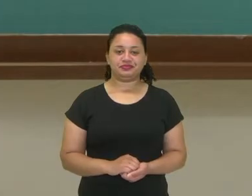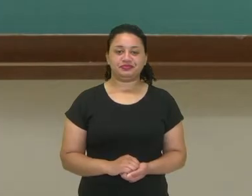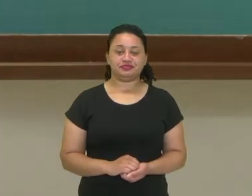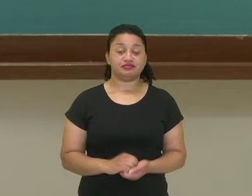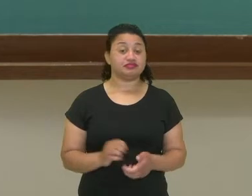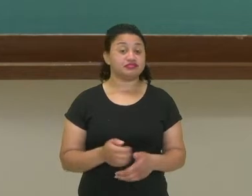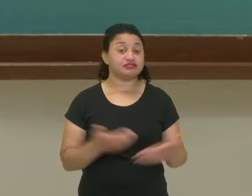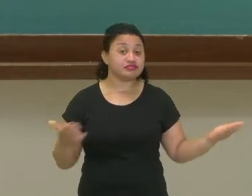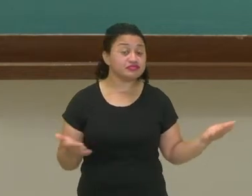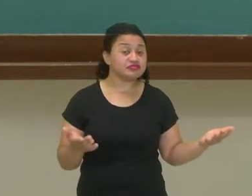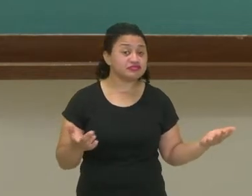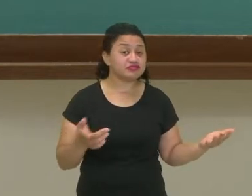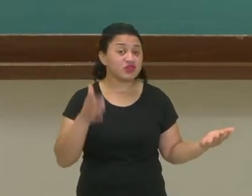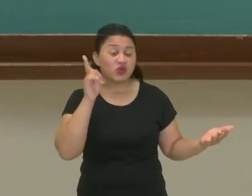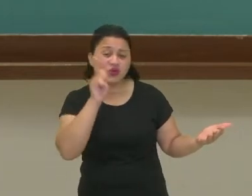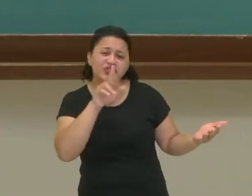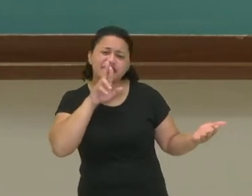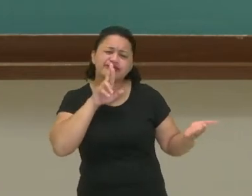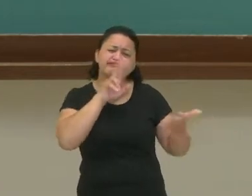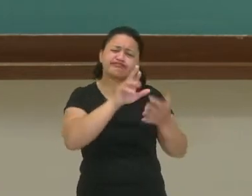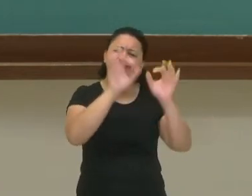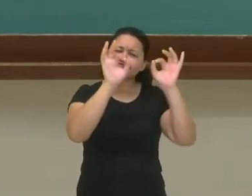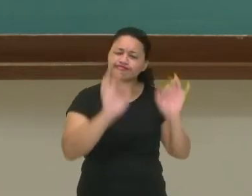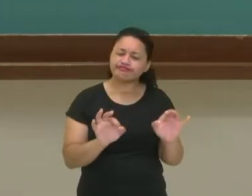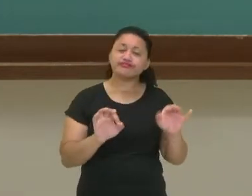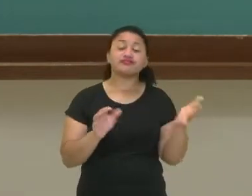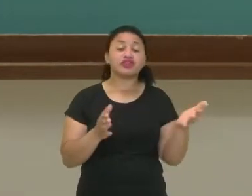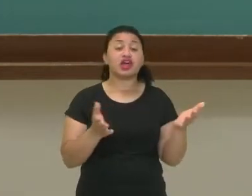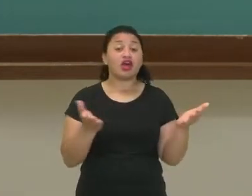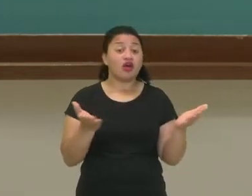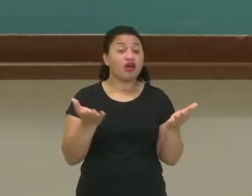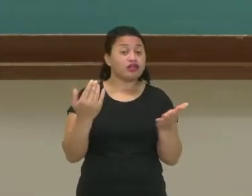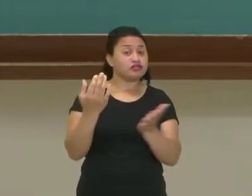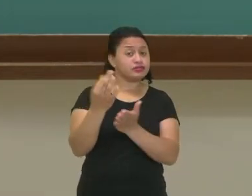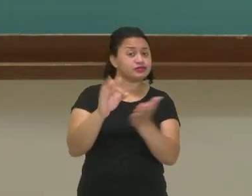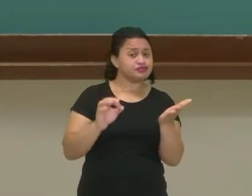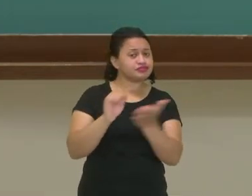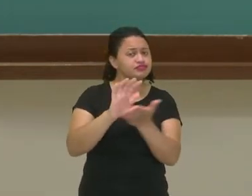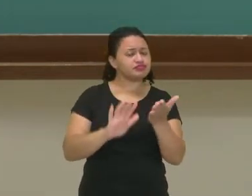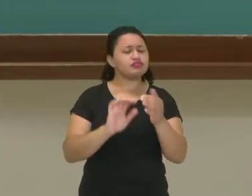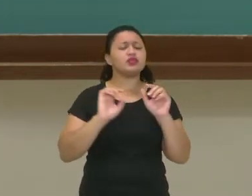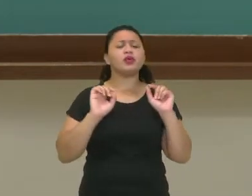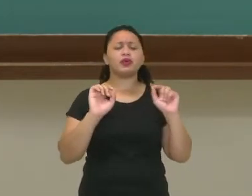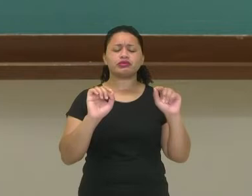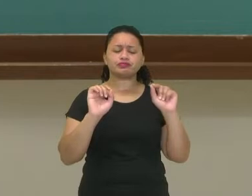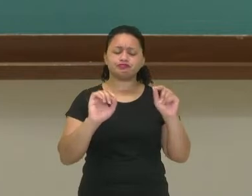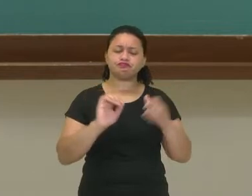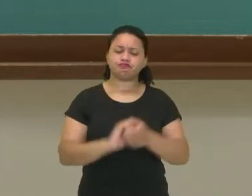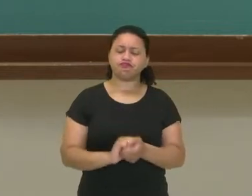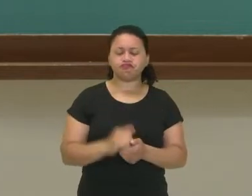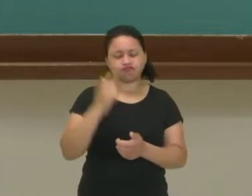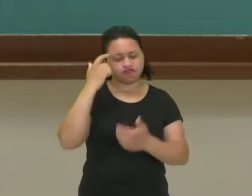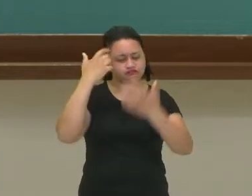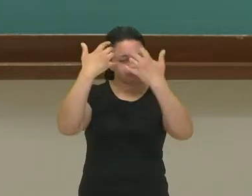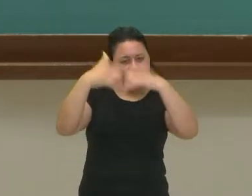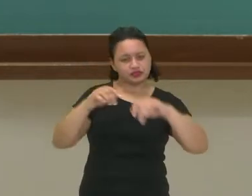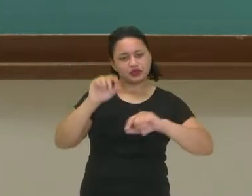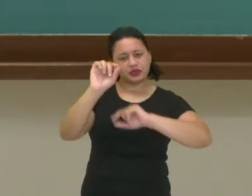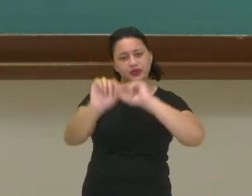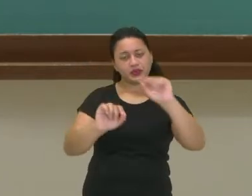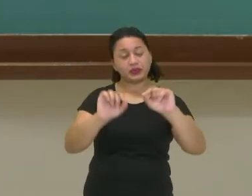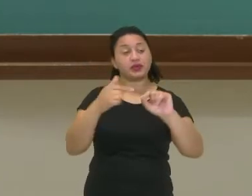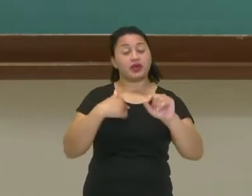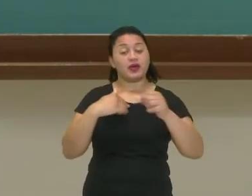E aí, meu querido e minha querida, já responderam? Vamos fazer a correção então? Vamos fazer essa reflexão sobre